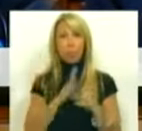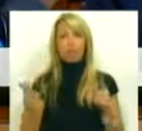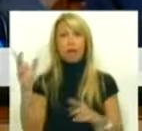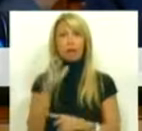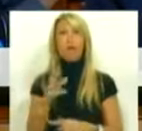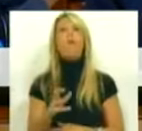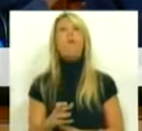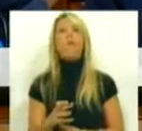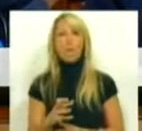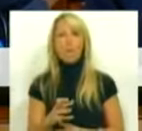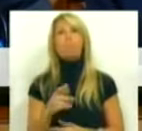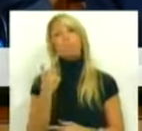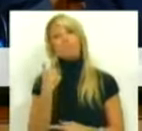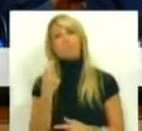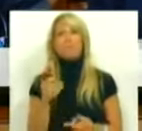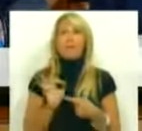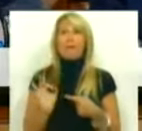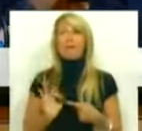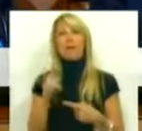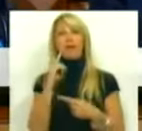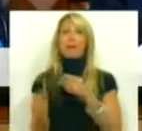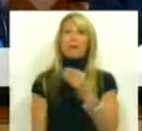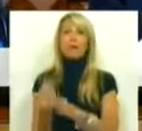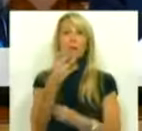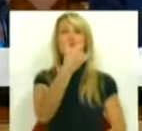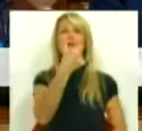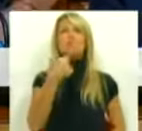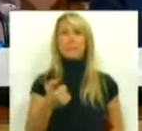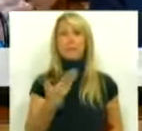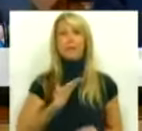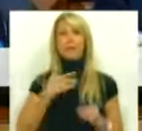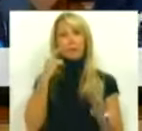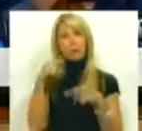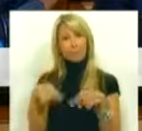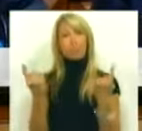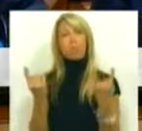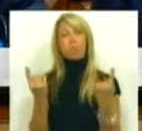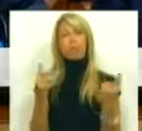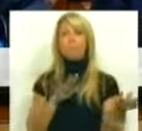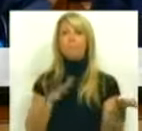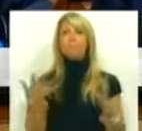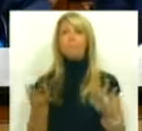inédito. Em 2005 nós tínhamos uma dívida pública cerca de